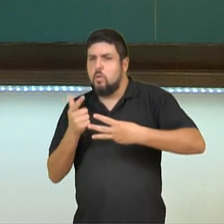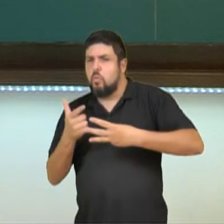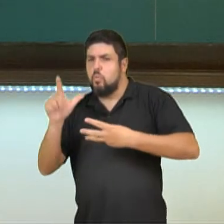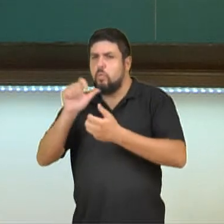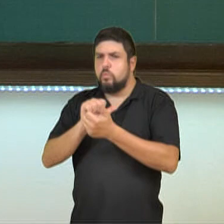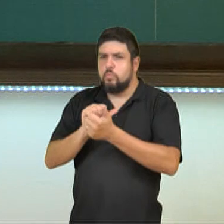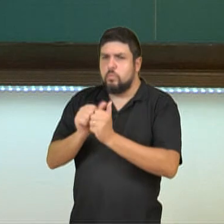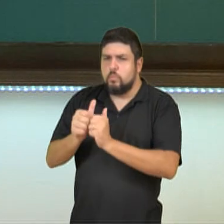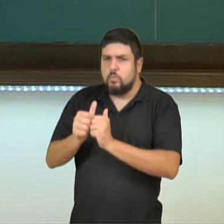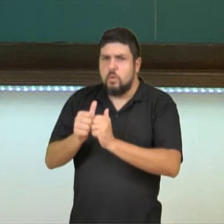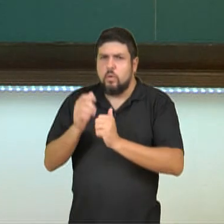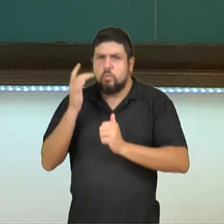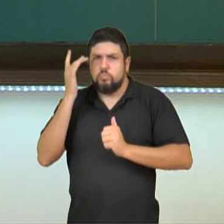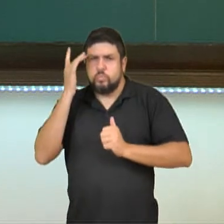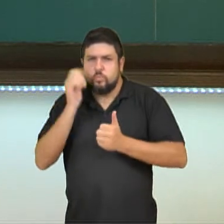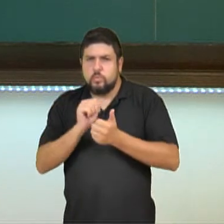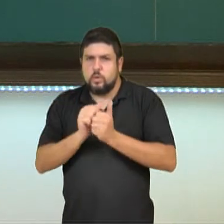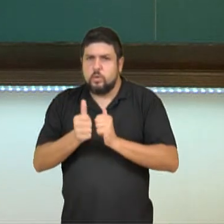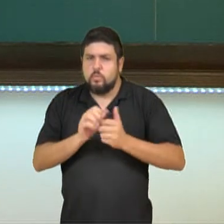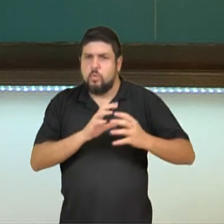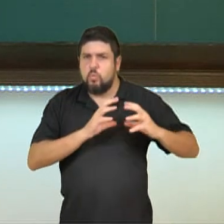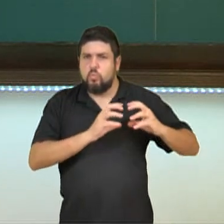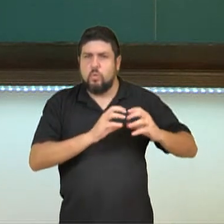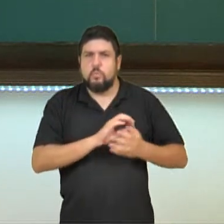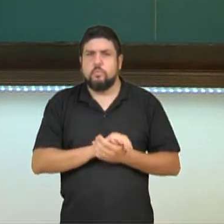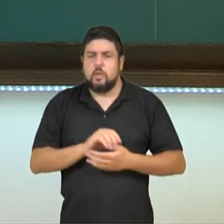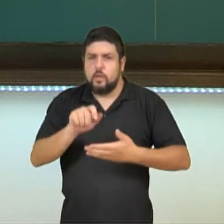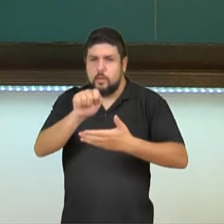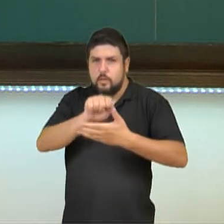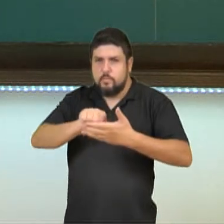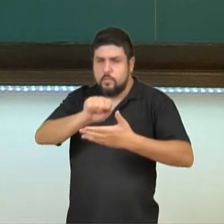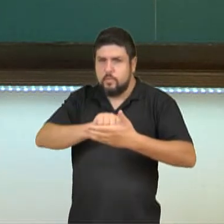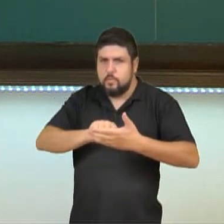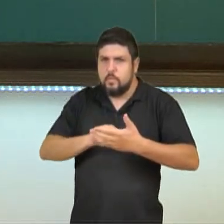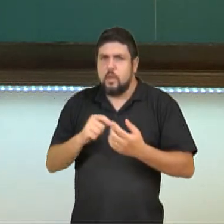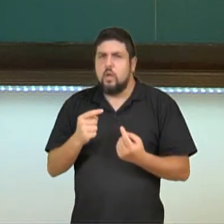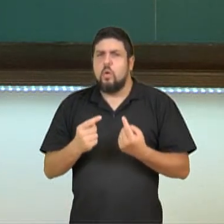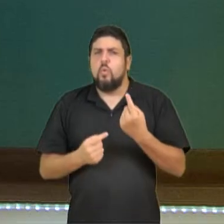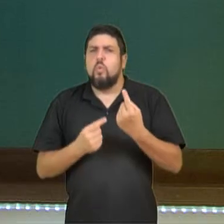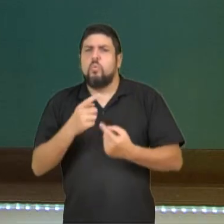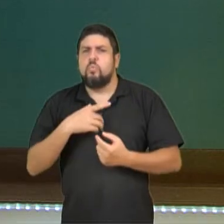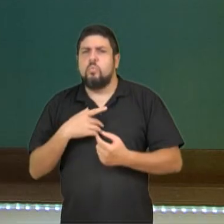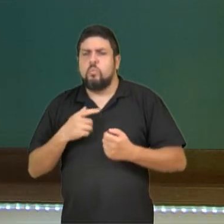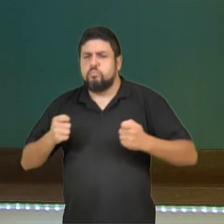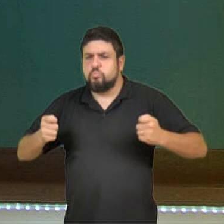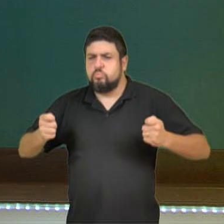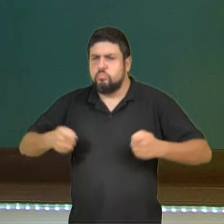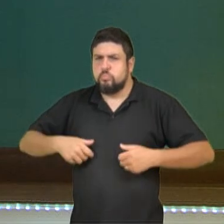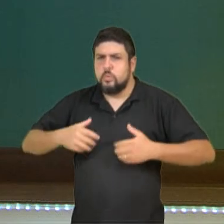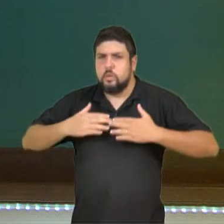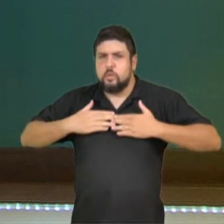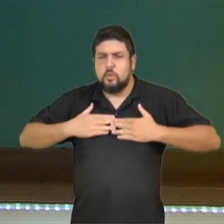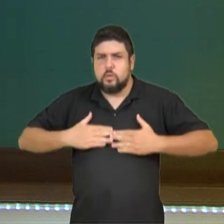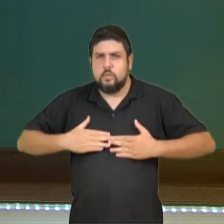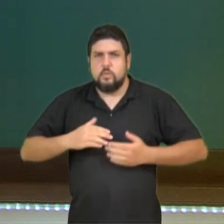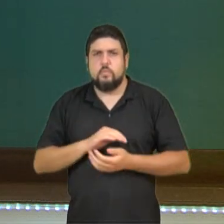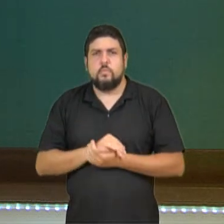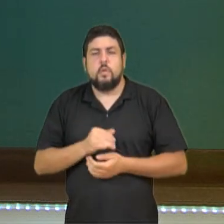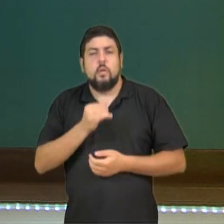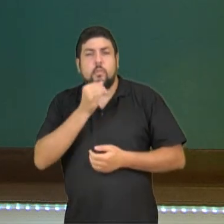as capacidades físicas que são similares. Escreva também qual a capacidade física desses esportes. Então, por exemplo,